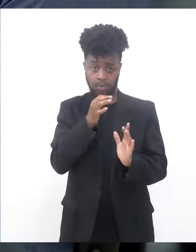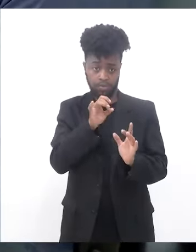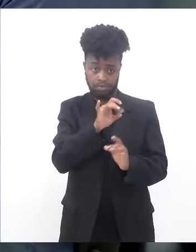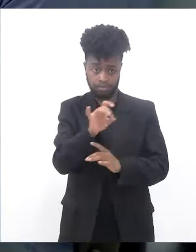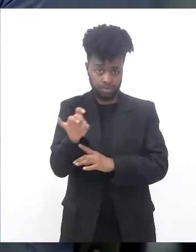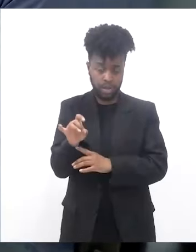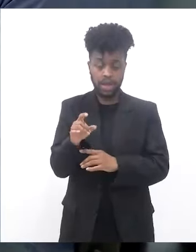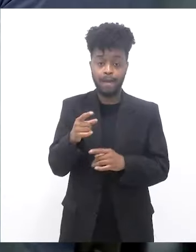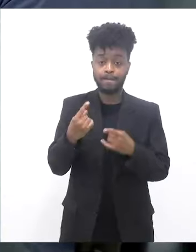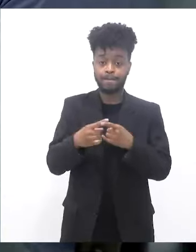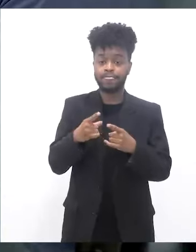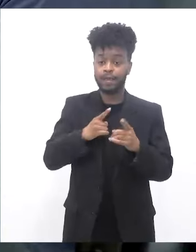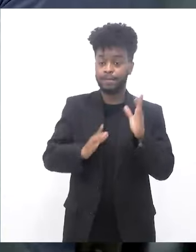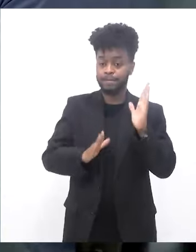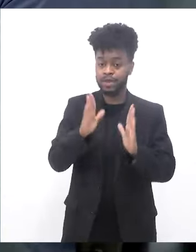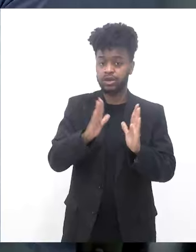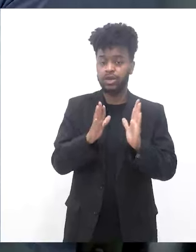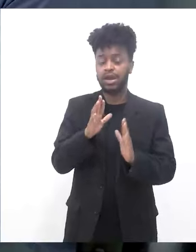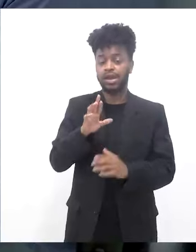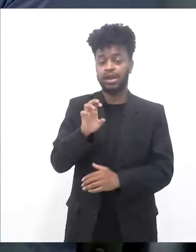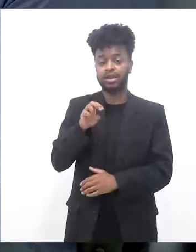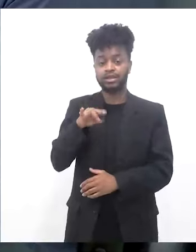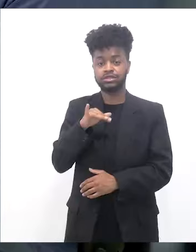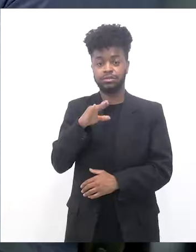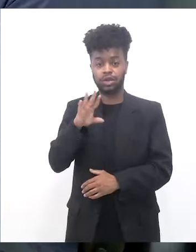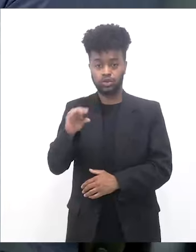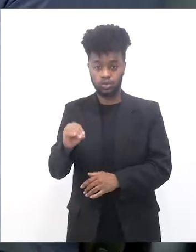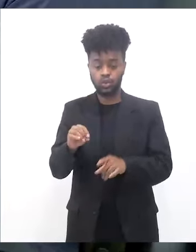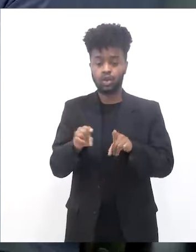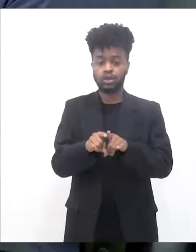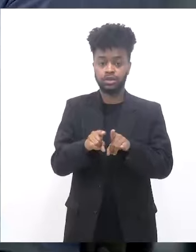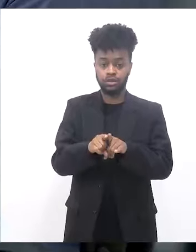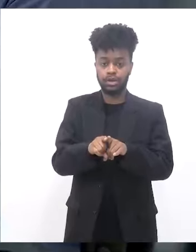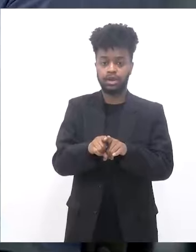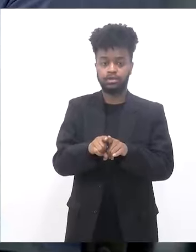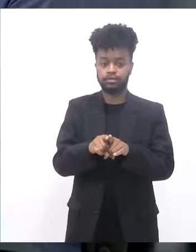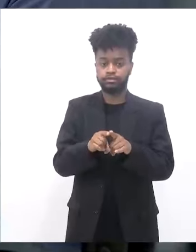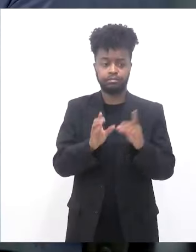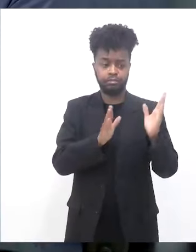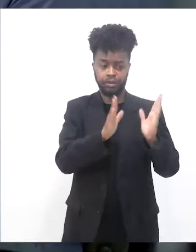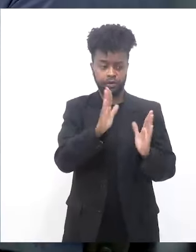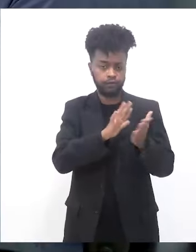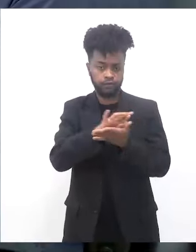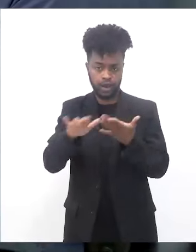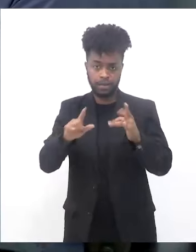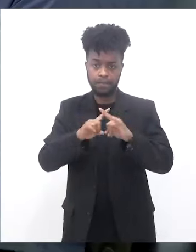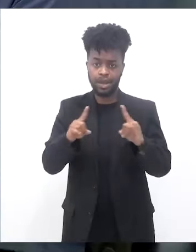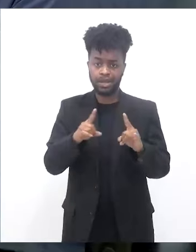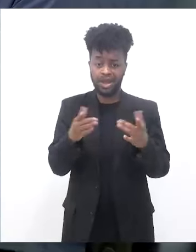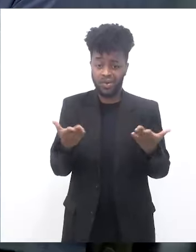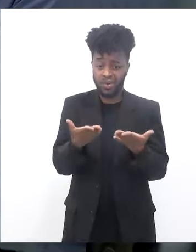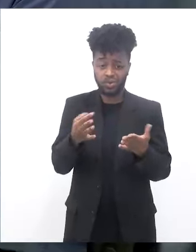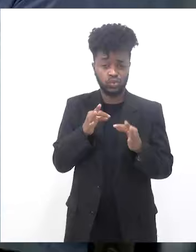A gente viveu o renascentismo, o romantismo e a gente está no opinionismo. Todo mundo tem opinião sobre alguma coisa. Eu